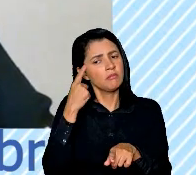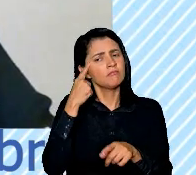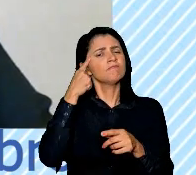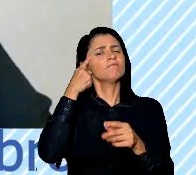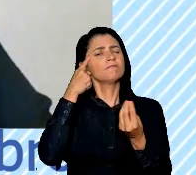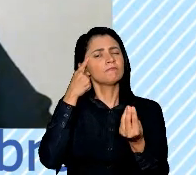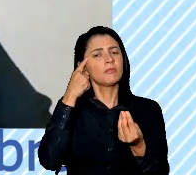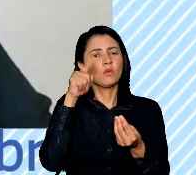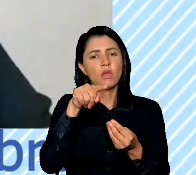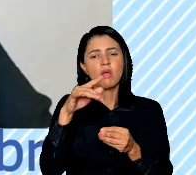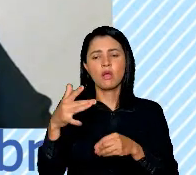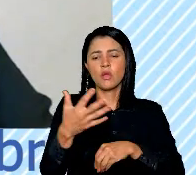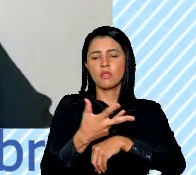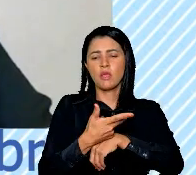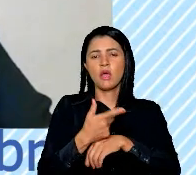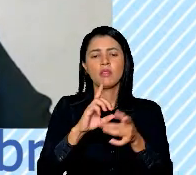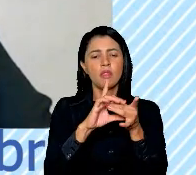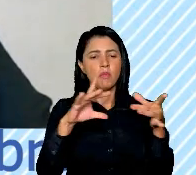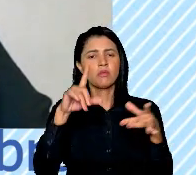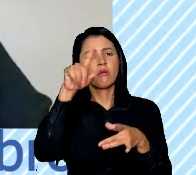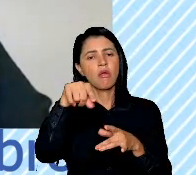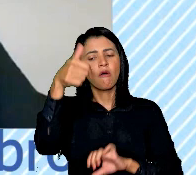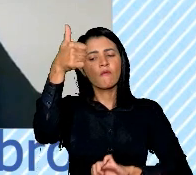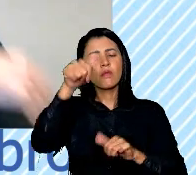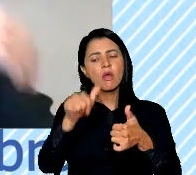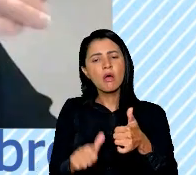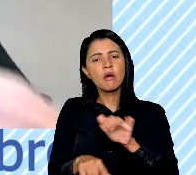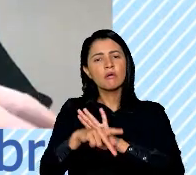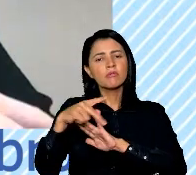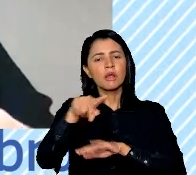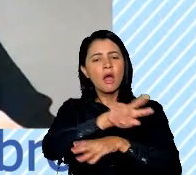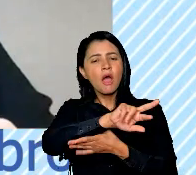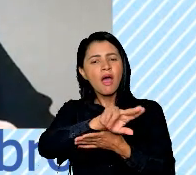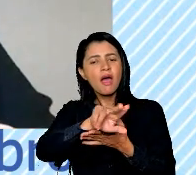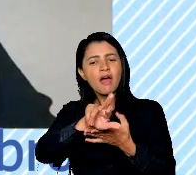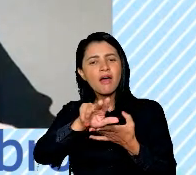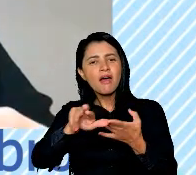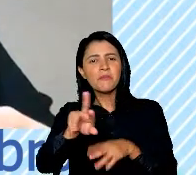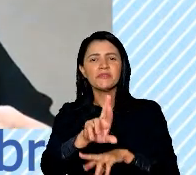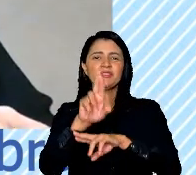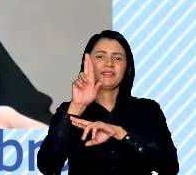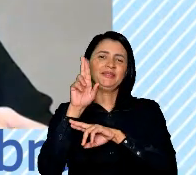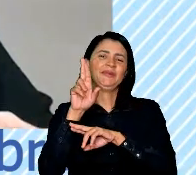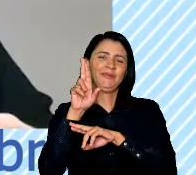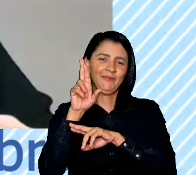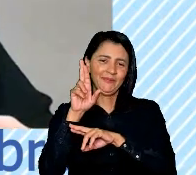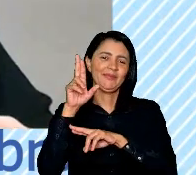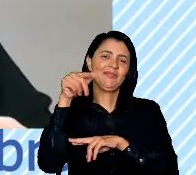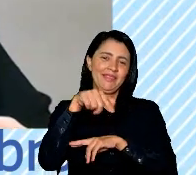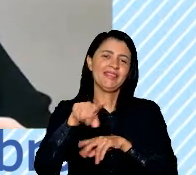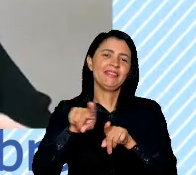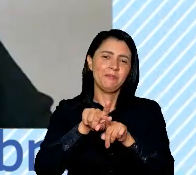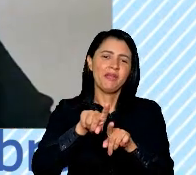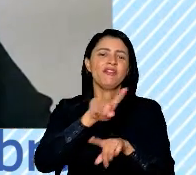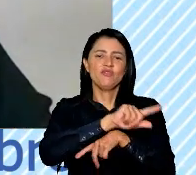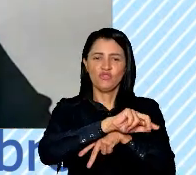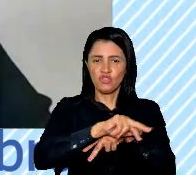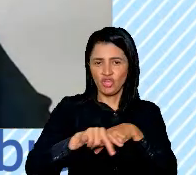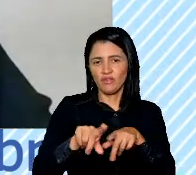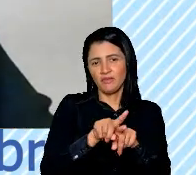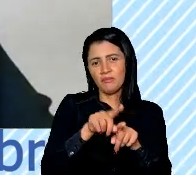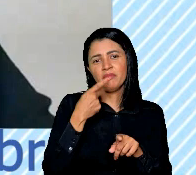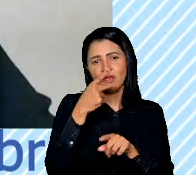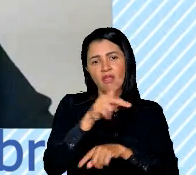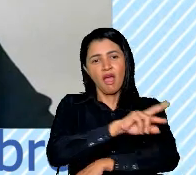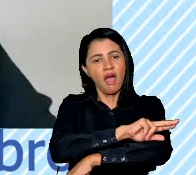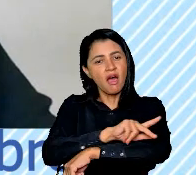que a qualidade da democracia ela é avaliada pela diversidade na representação, e aqui, além do gênero, eu faço referência também à